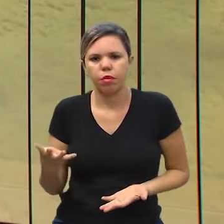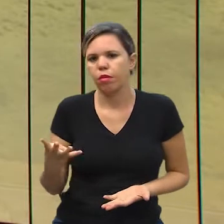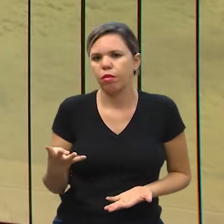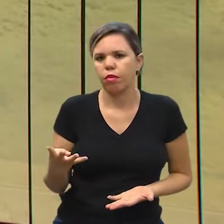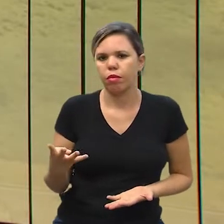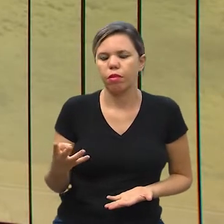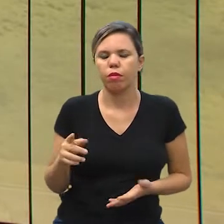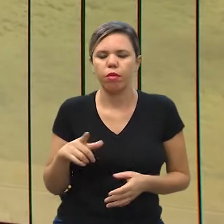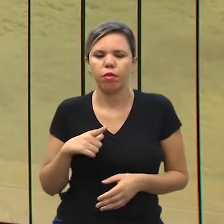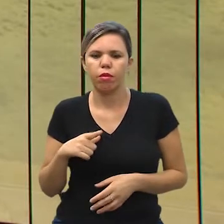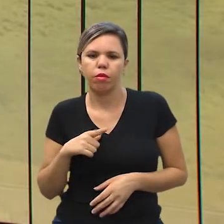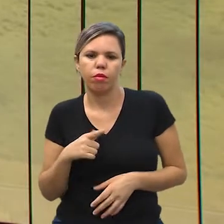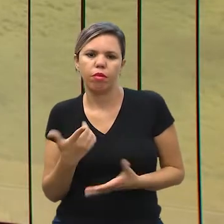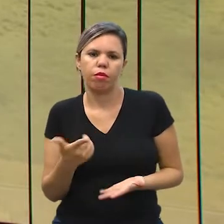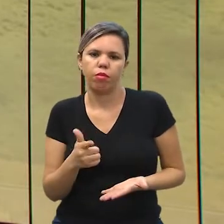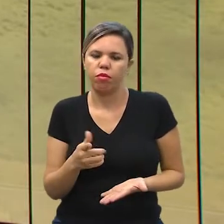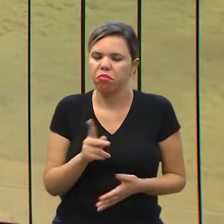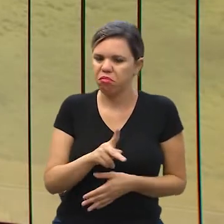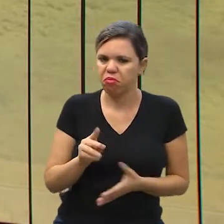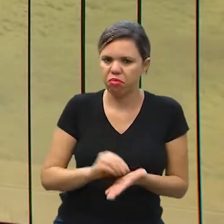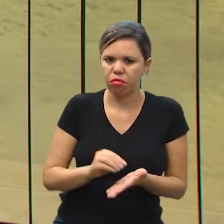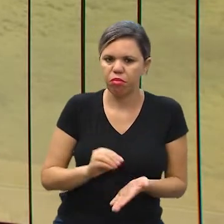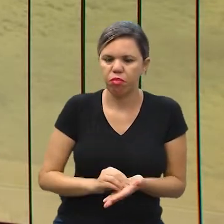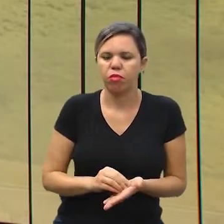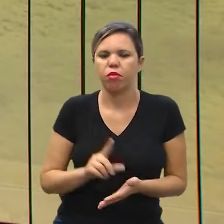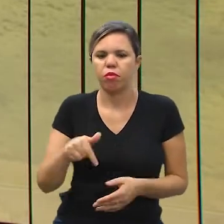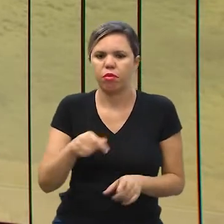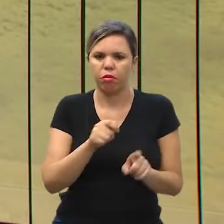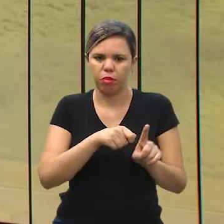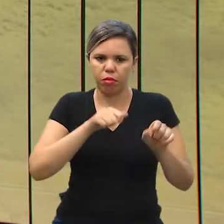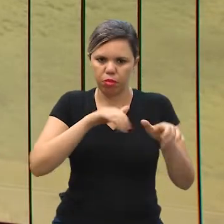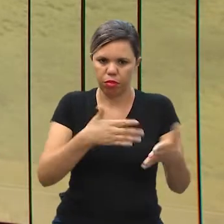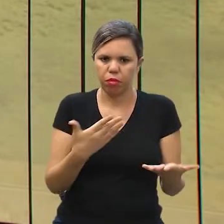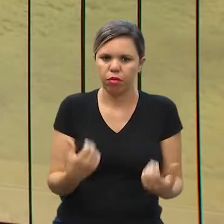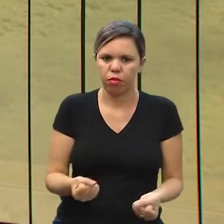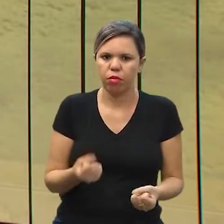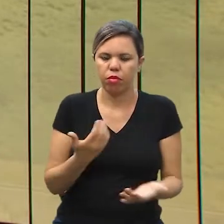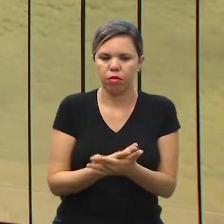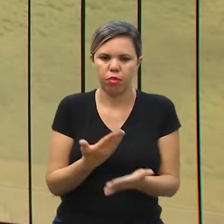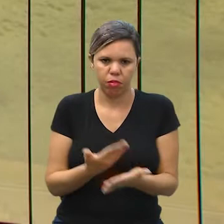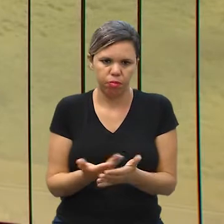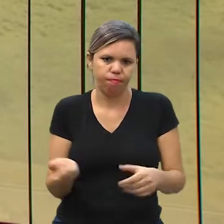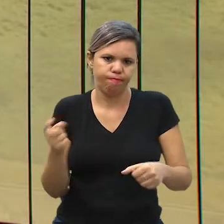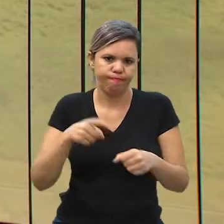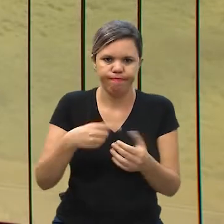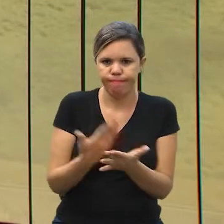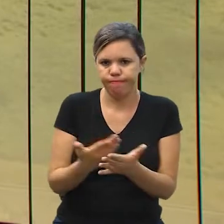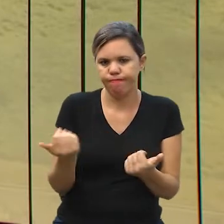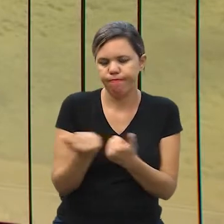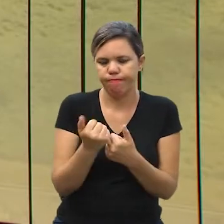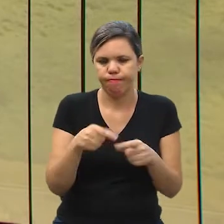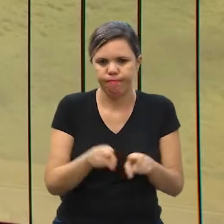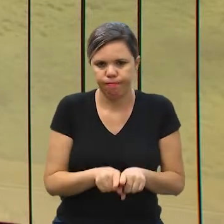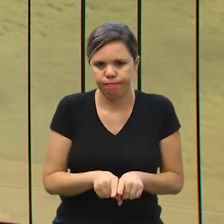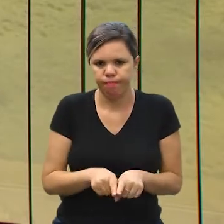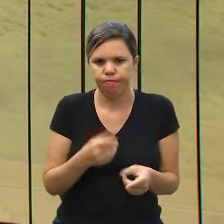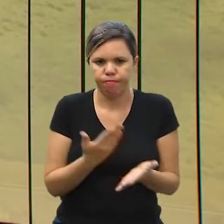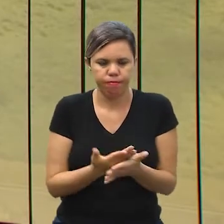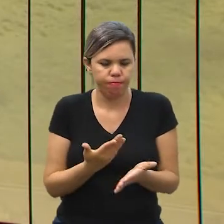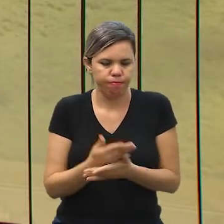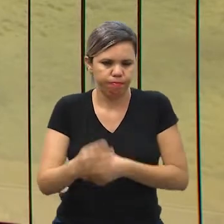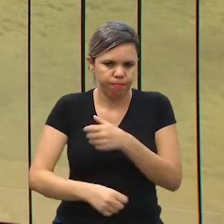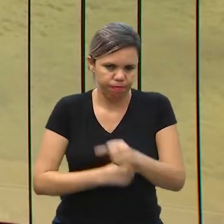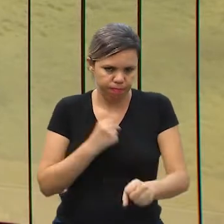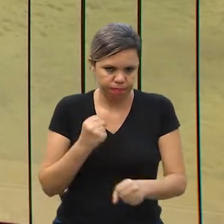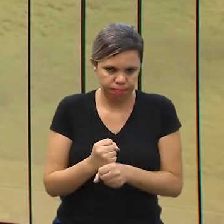foi todo ano de 94 em setembro entrei então assumir essas aulas para poder repor Inclusive eu